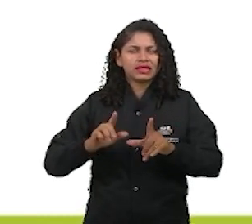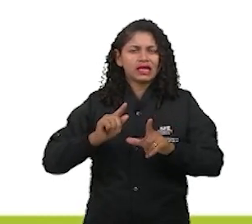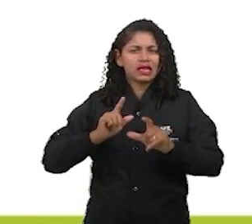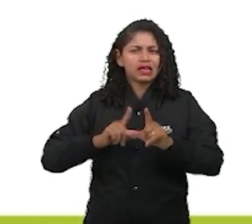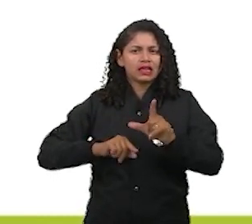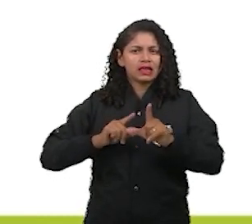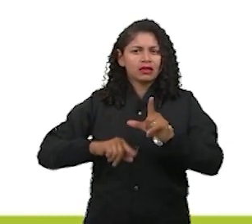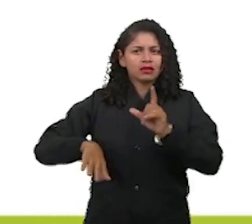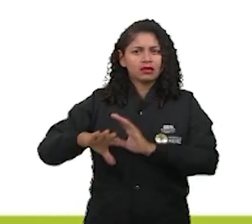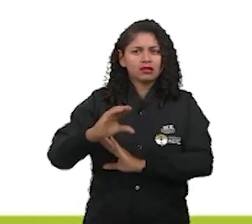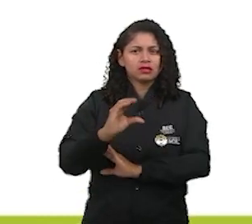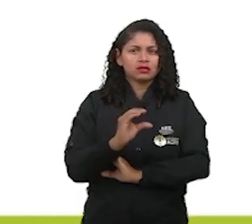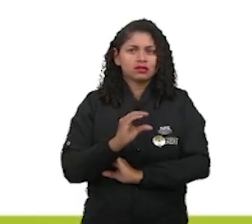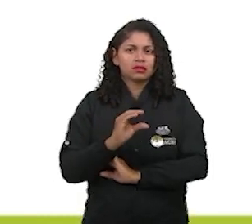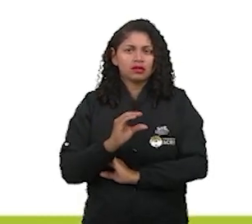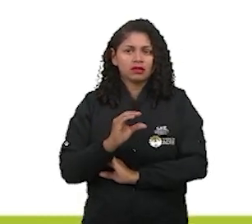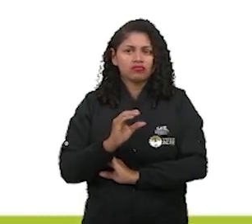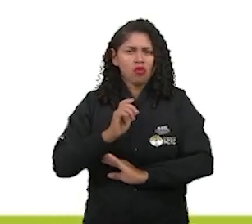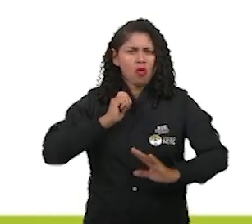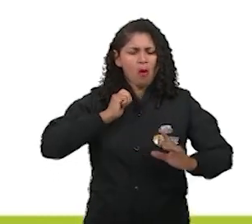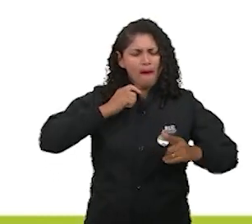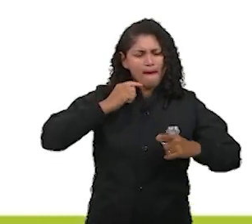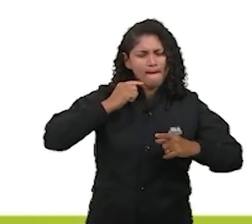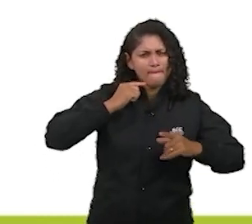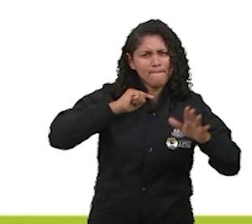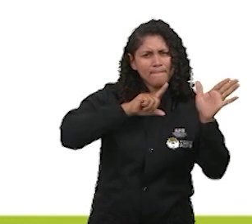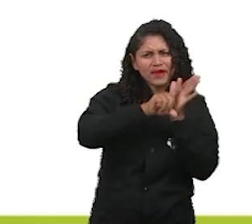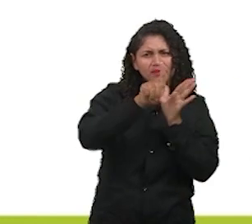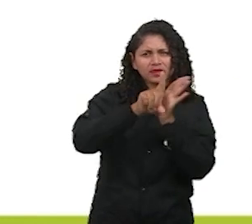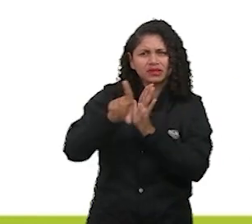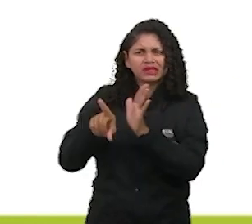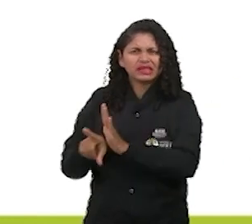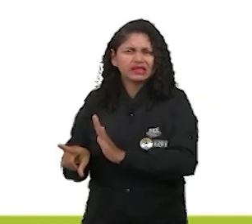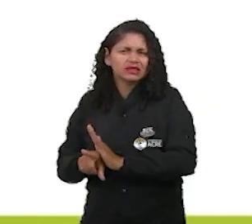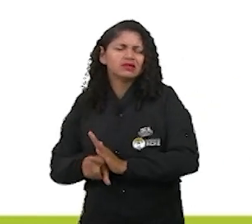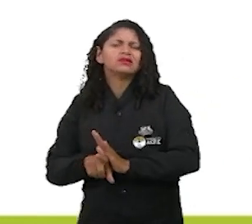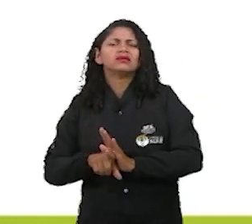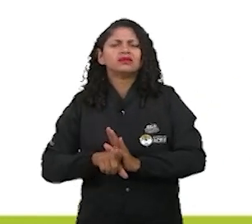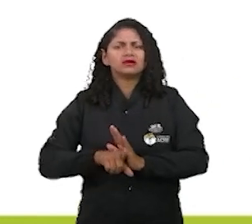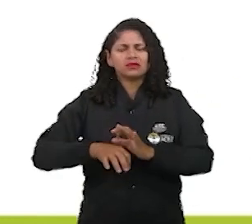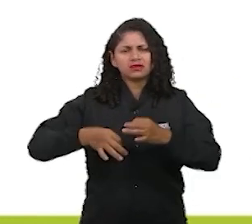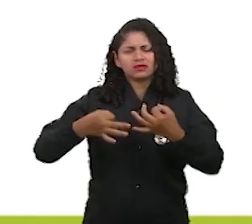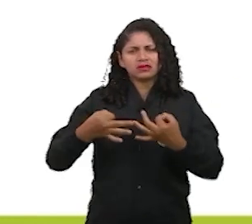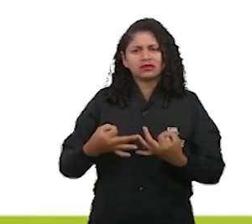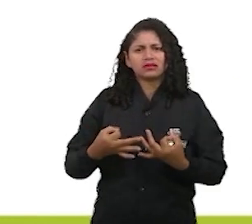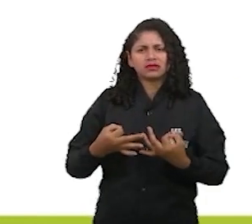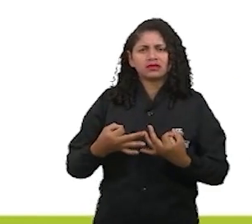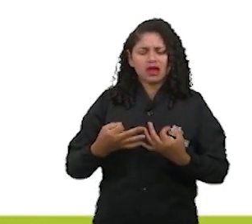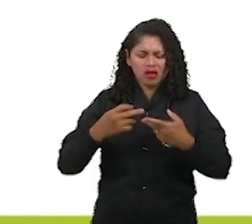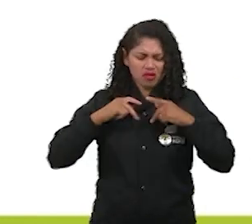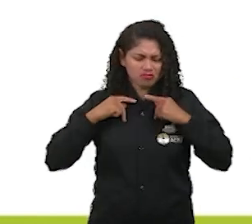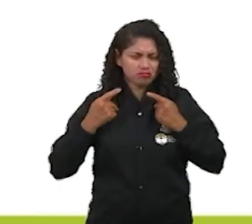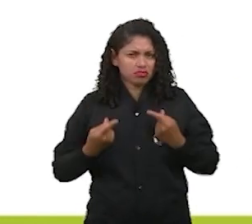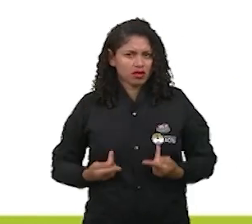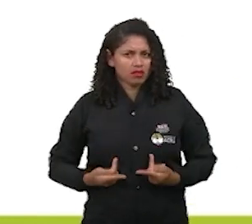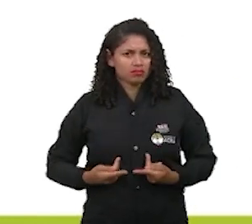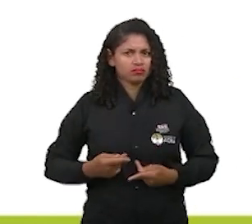questionamento de não acreditar sobre o rumo das atitudes humanas. D, a